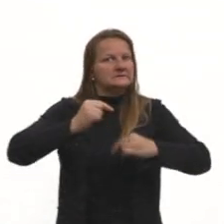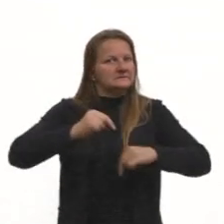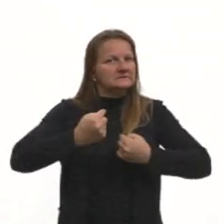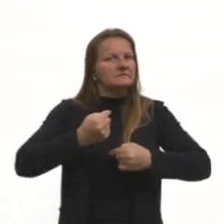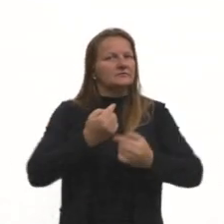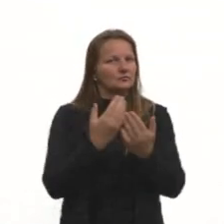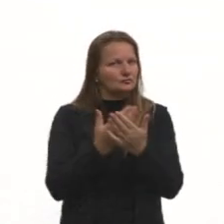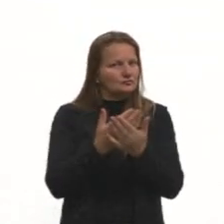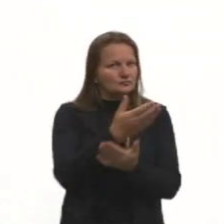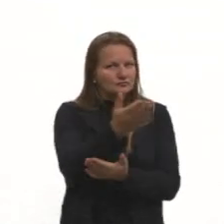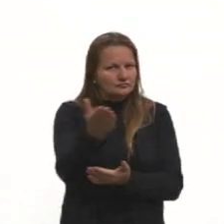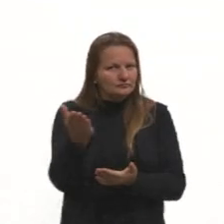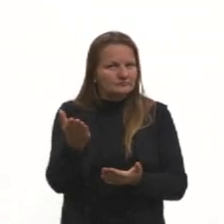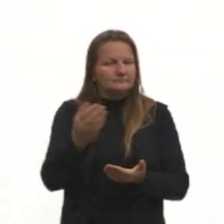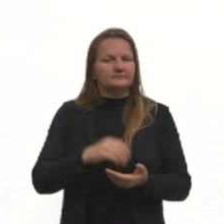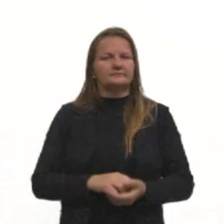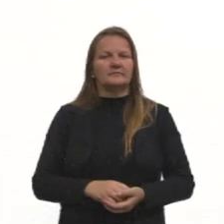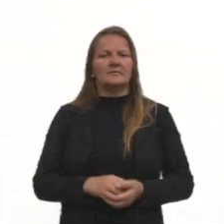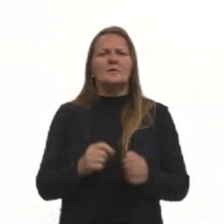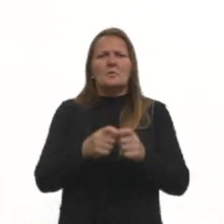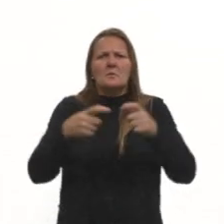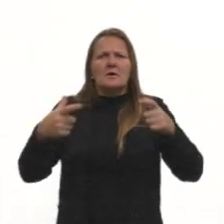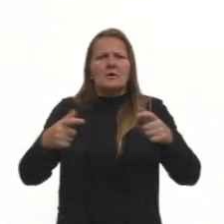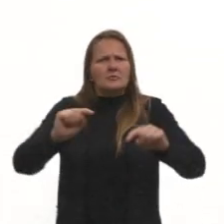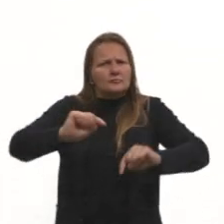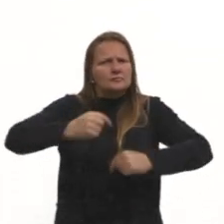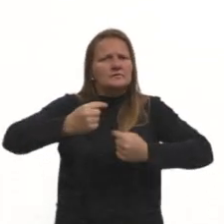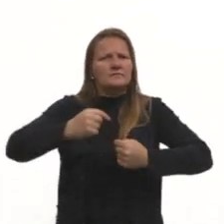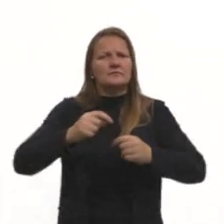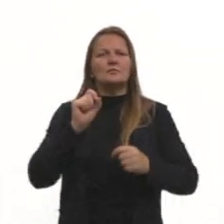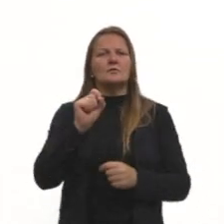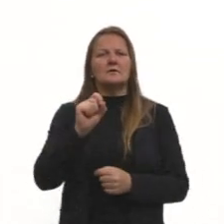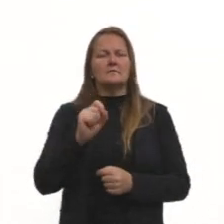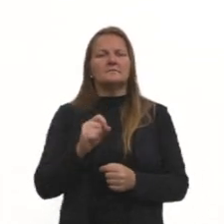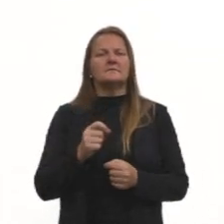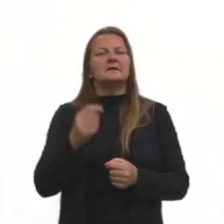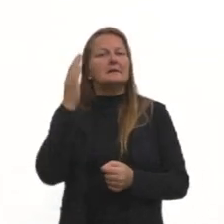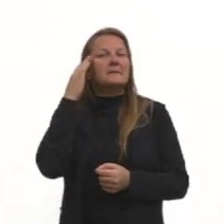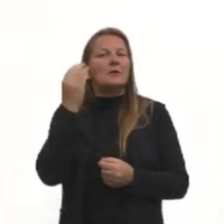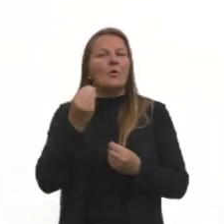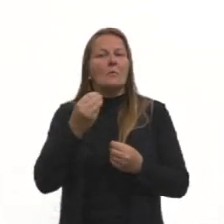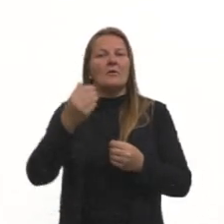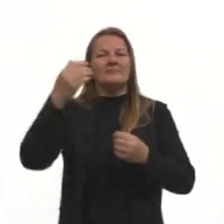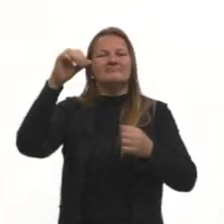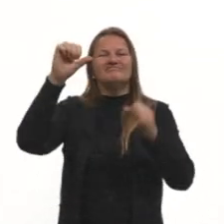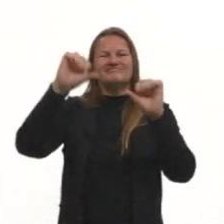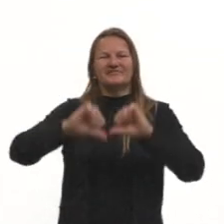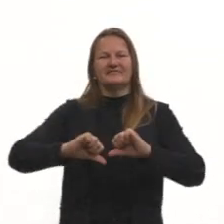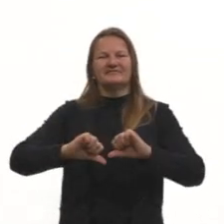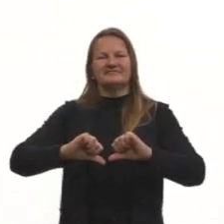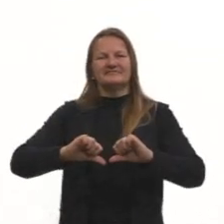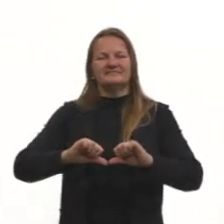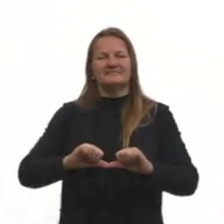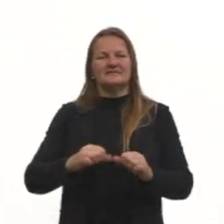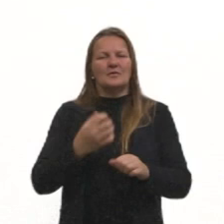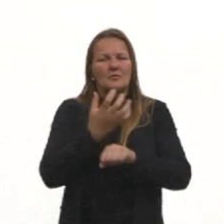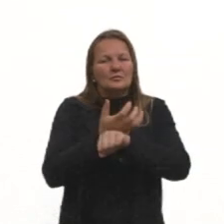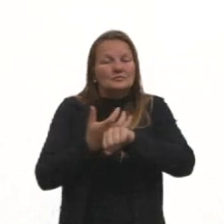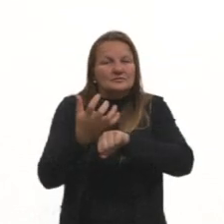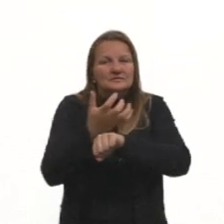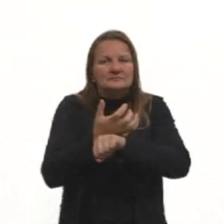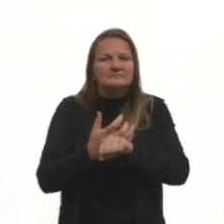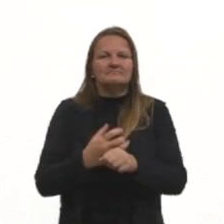os estudantes os maiores desafios então é lidar com as reprovações e manter a disciplina